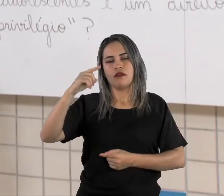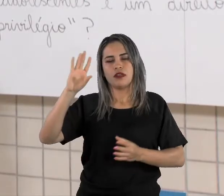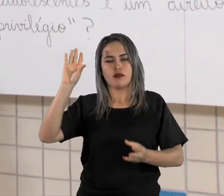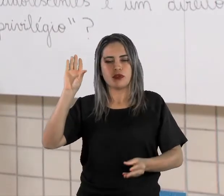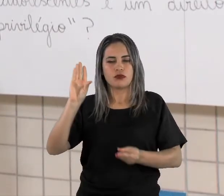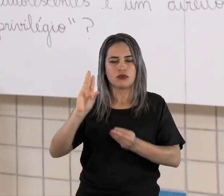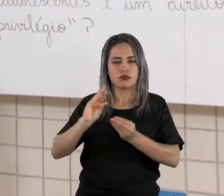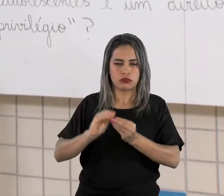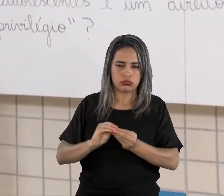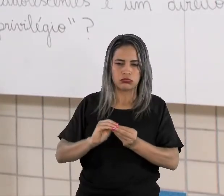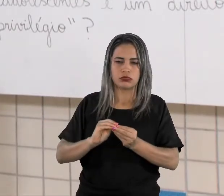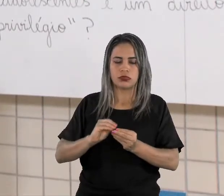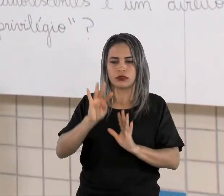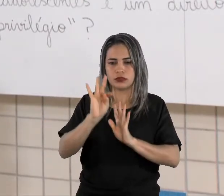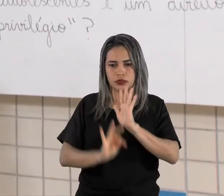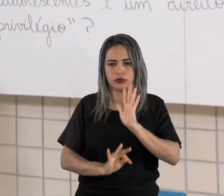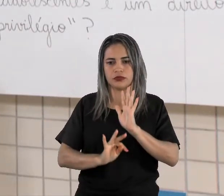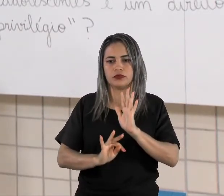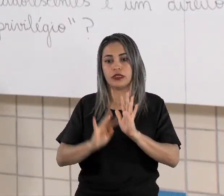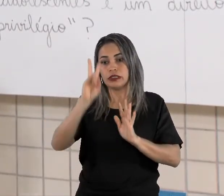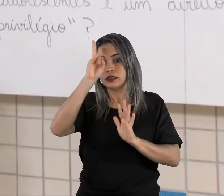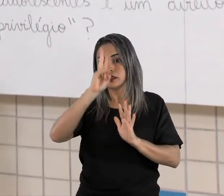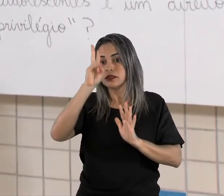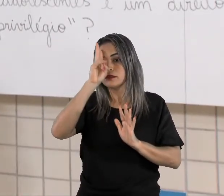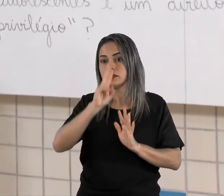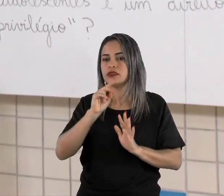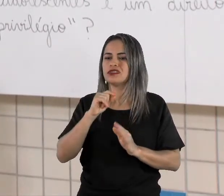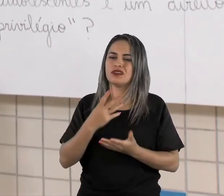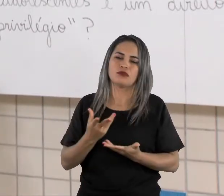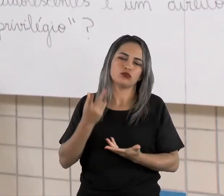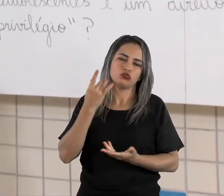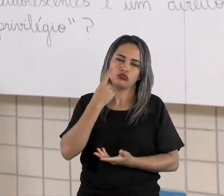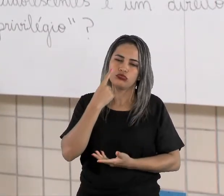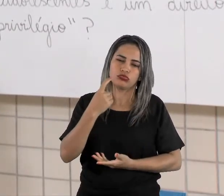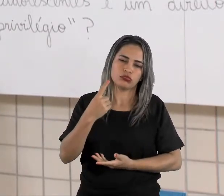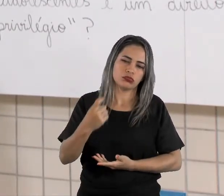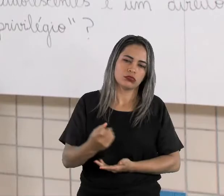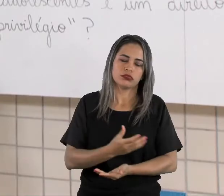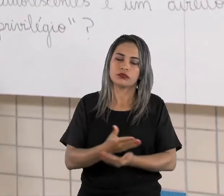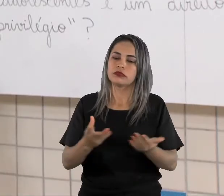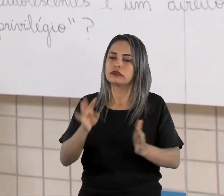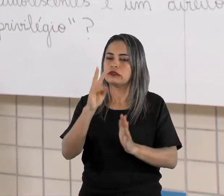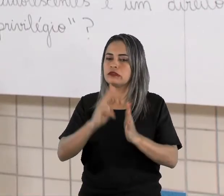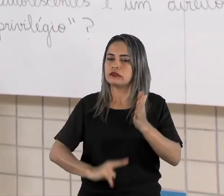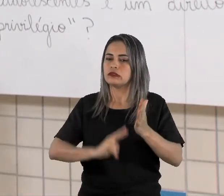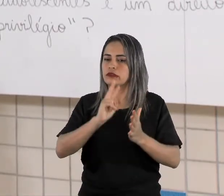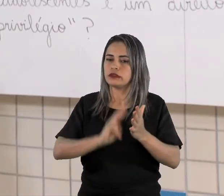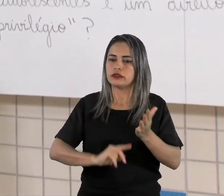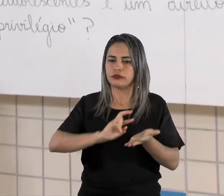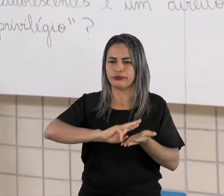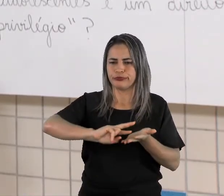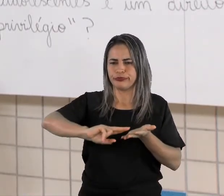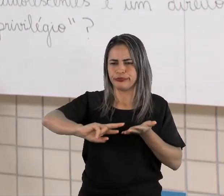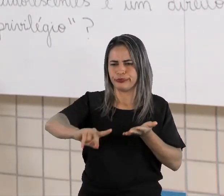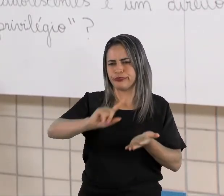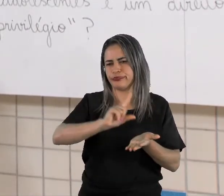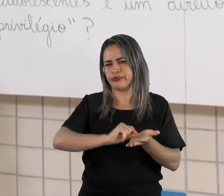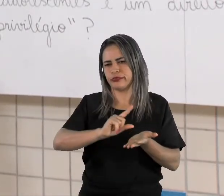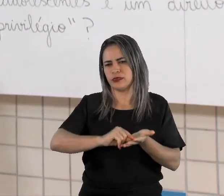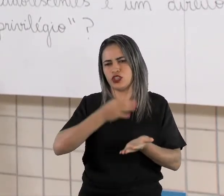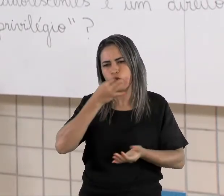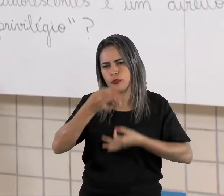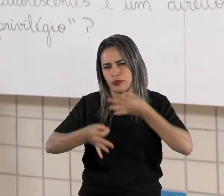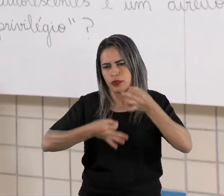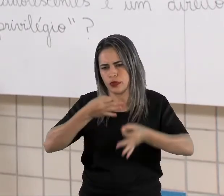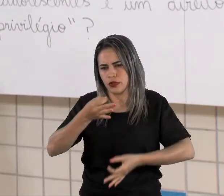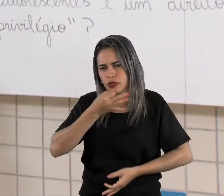conclusão desse texto. Lembrando que é muito interessante que vocês leiam vários artigos de opiniões, para vocês